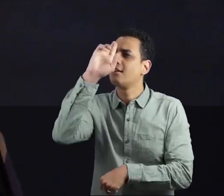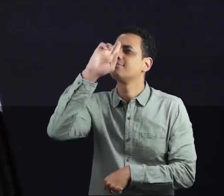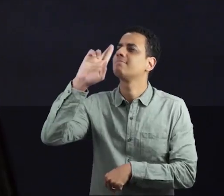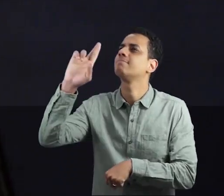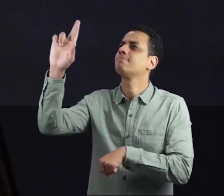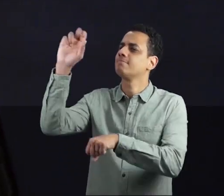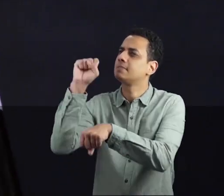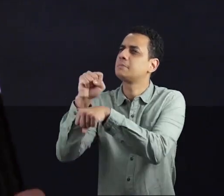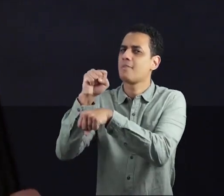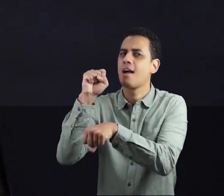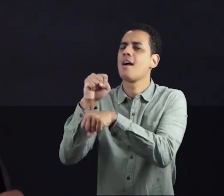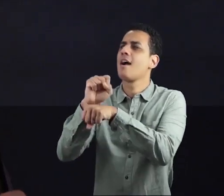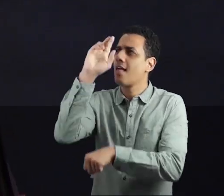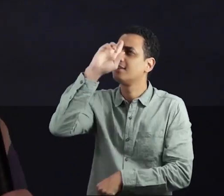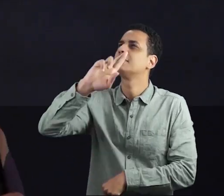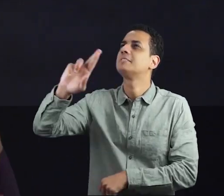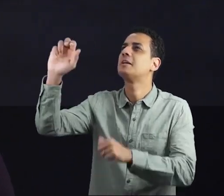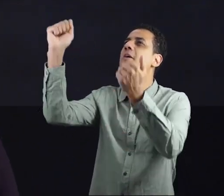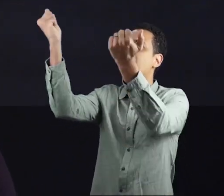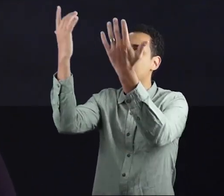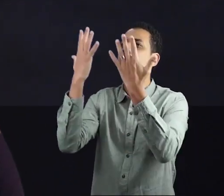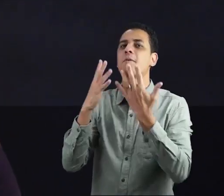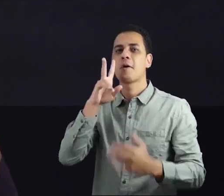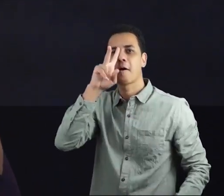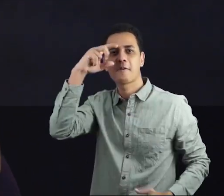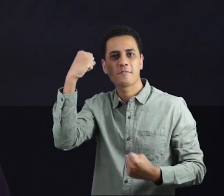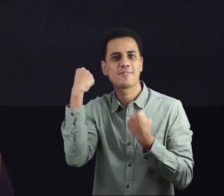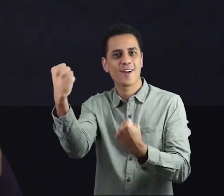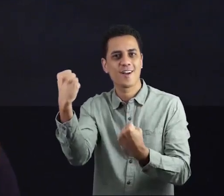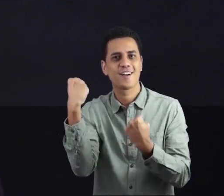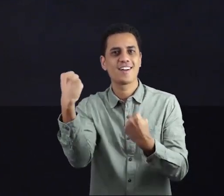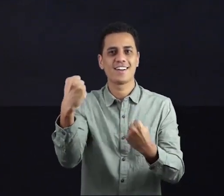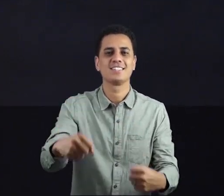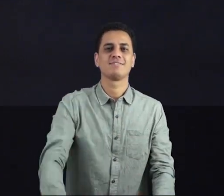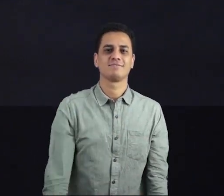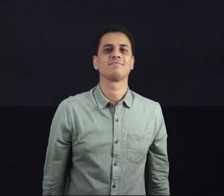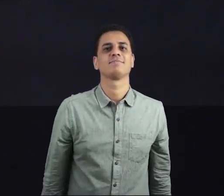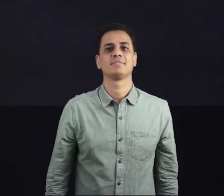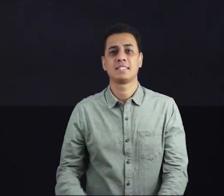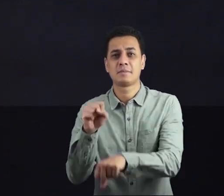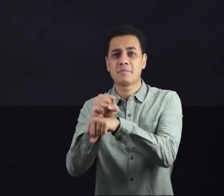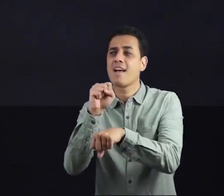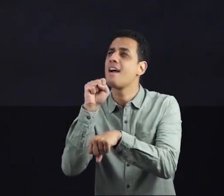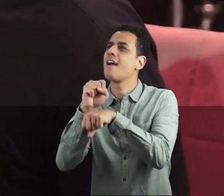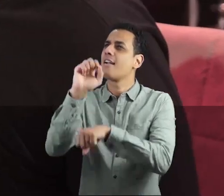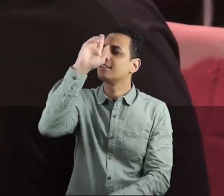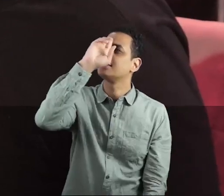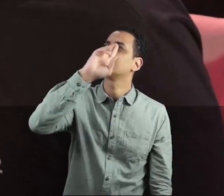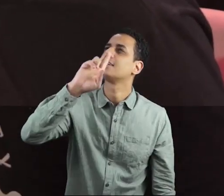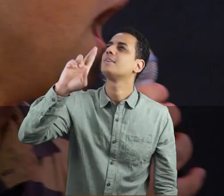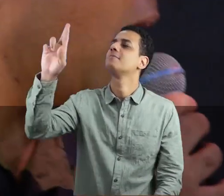A força vem se esperarmos do Senhor, esperarmos do Senhor, esperarmos do